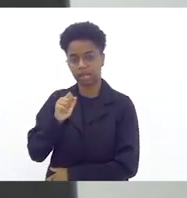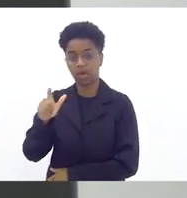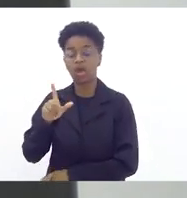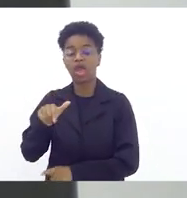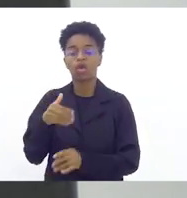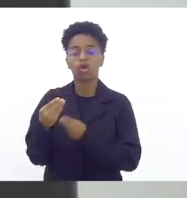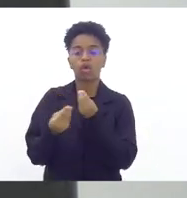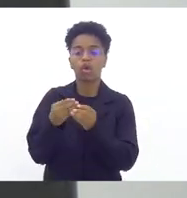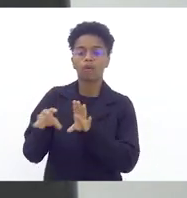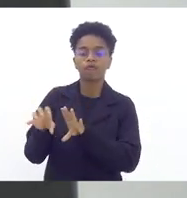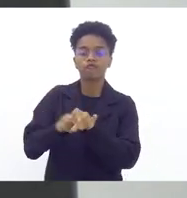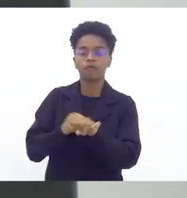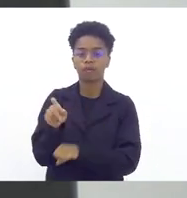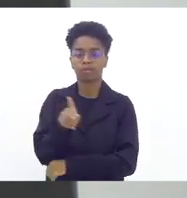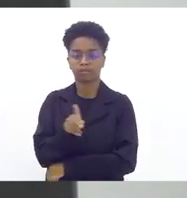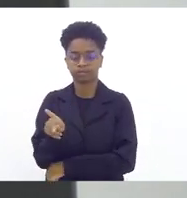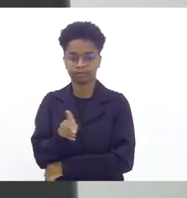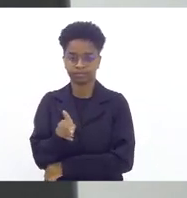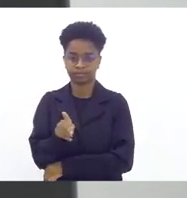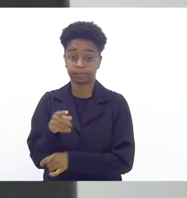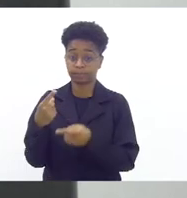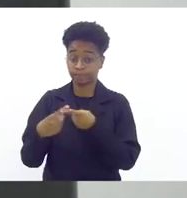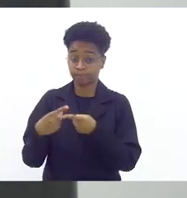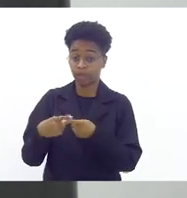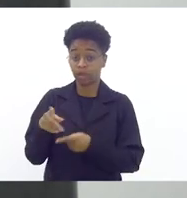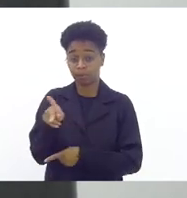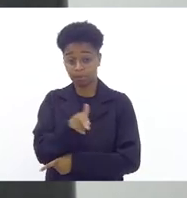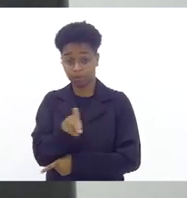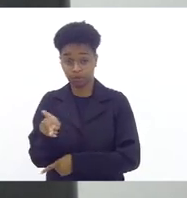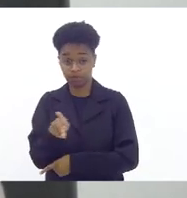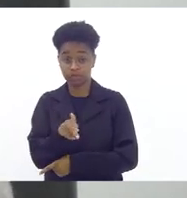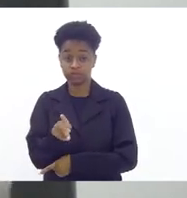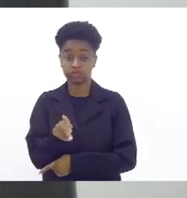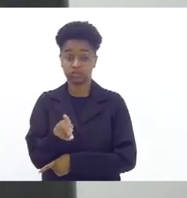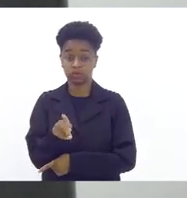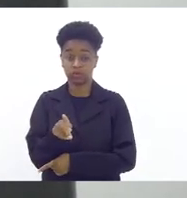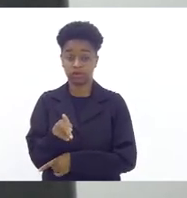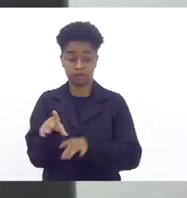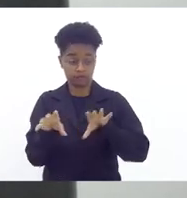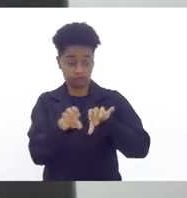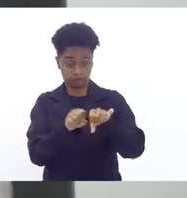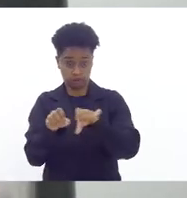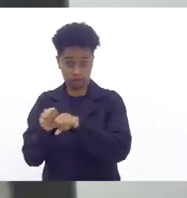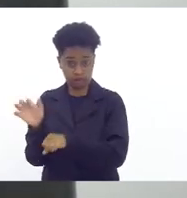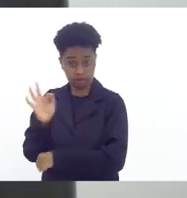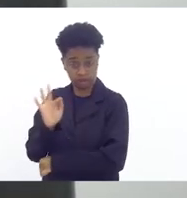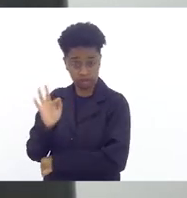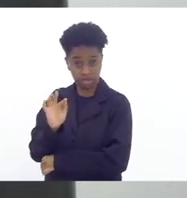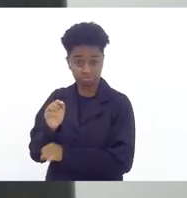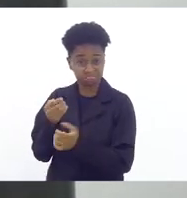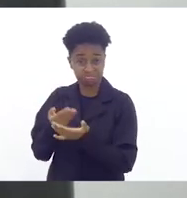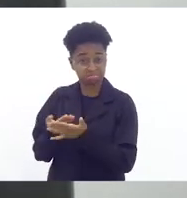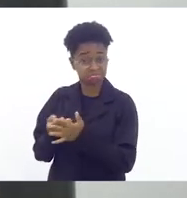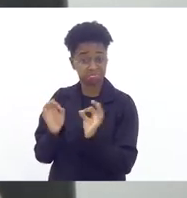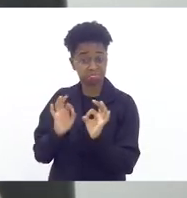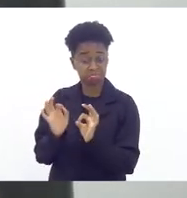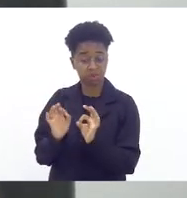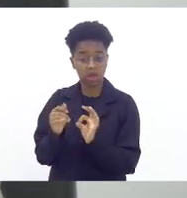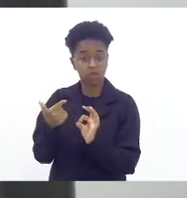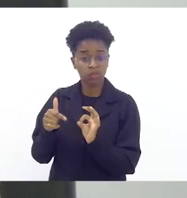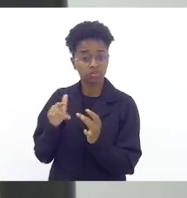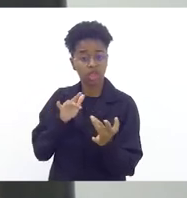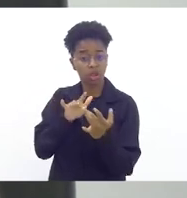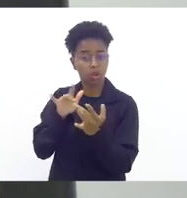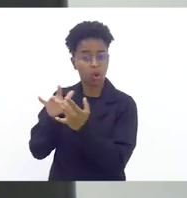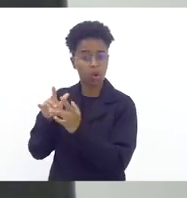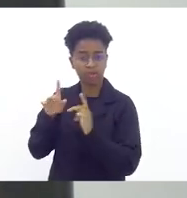professores. Os professores saem dos bancos escolares, saem das universidades hoje sem verem, sem estudarem, sem ter acesso a essas